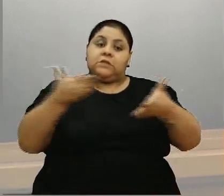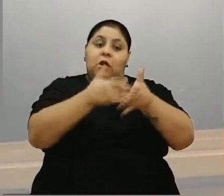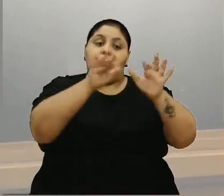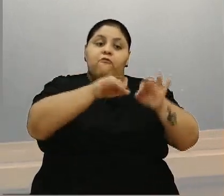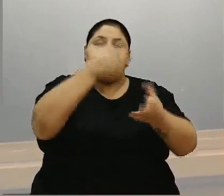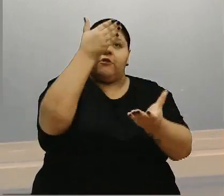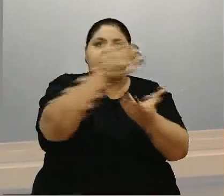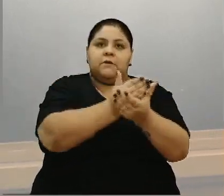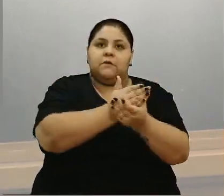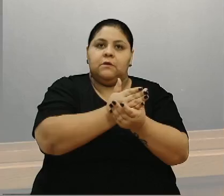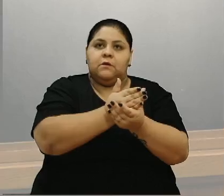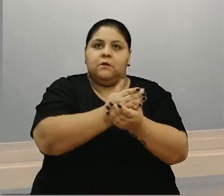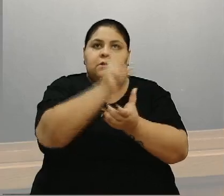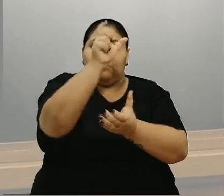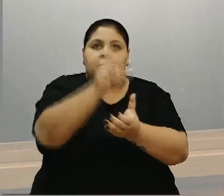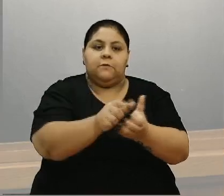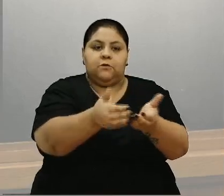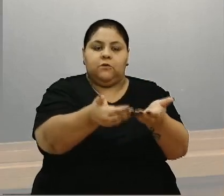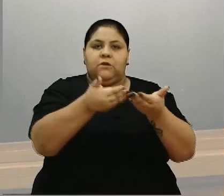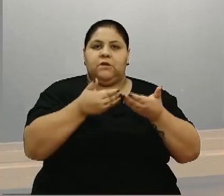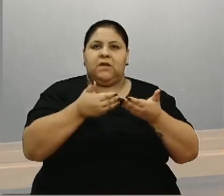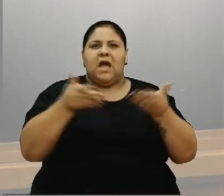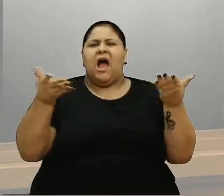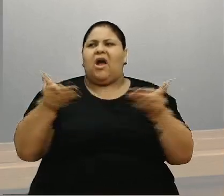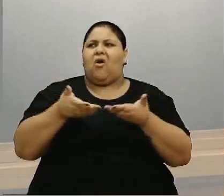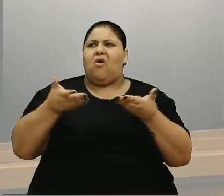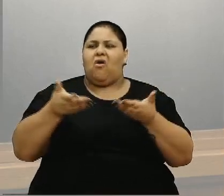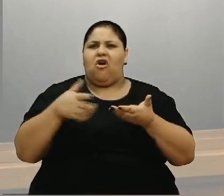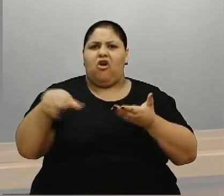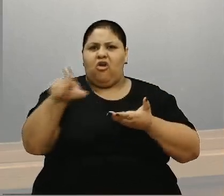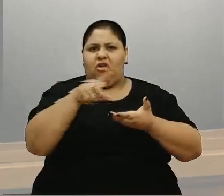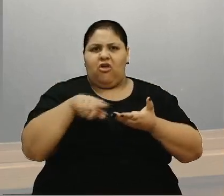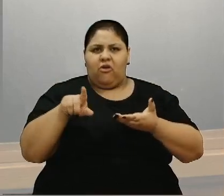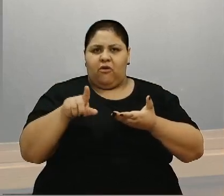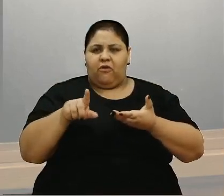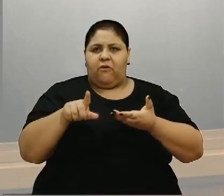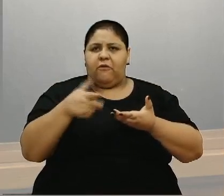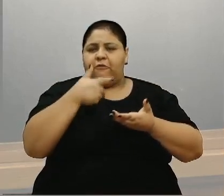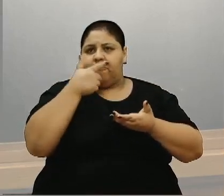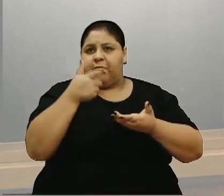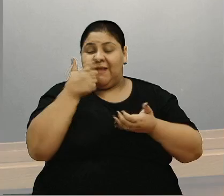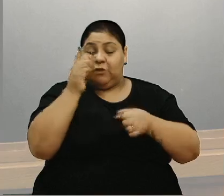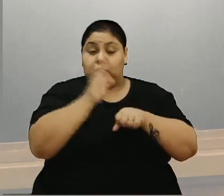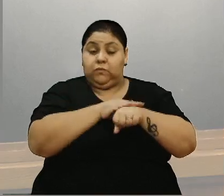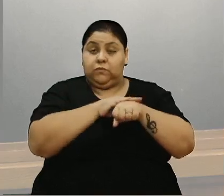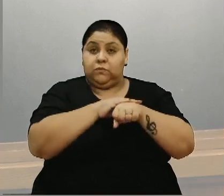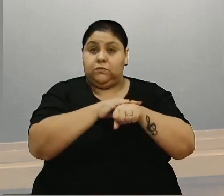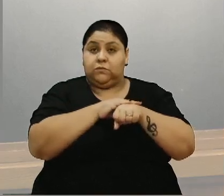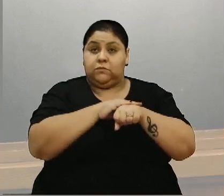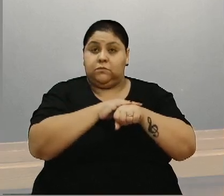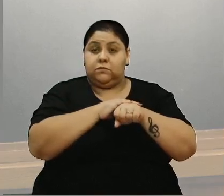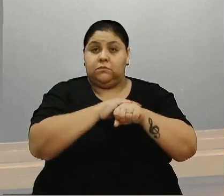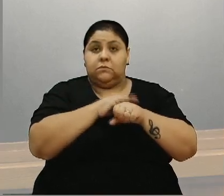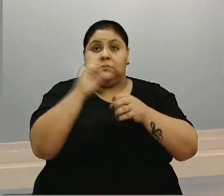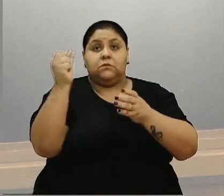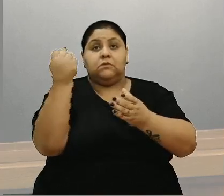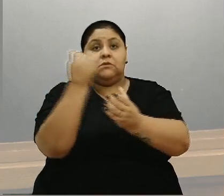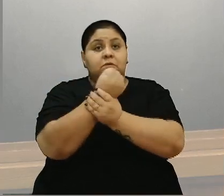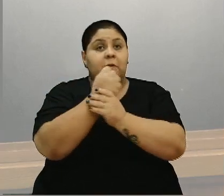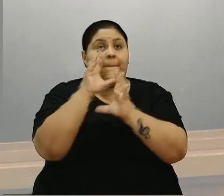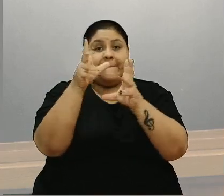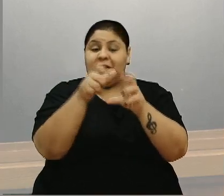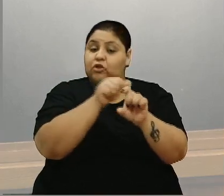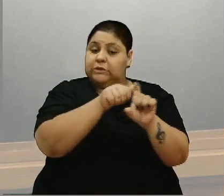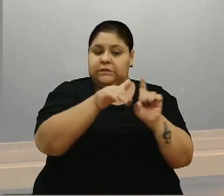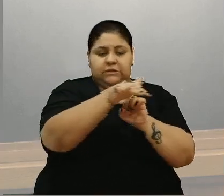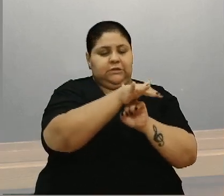pessoas recebam. Agora, eu acho que isso que eu estou falando aqui nesse momento, ele é uma segurança para toda a